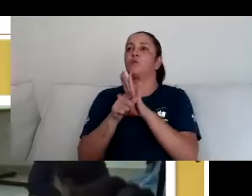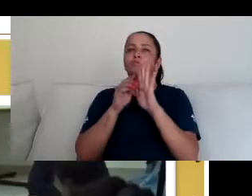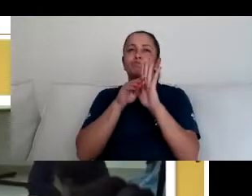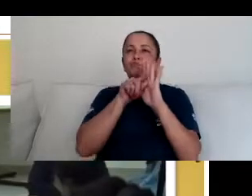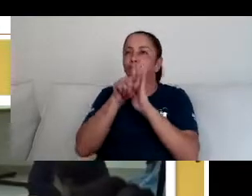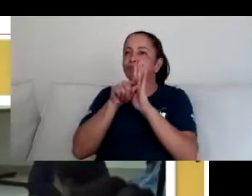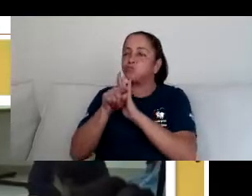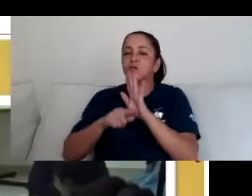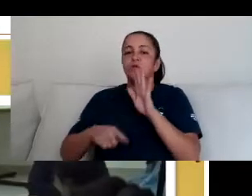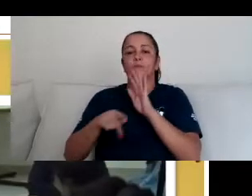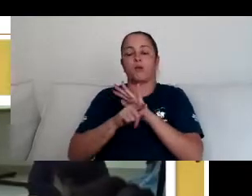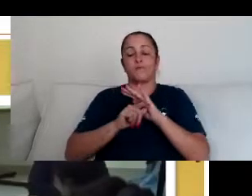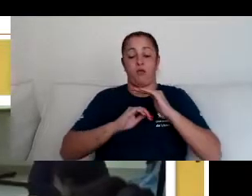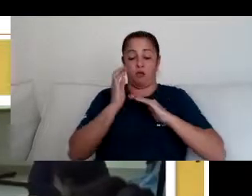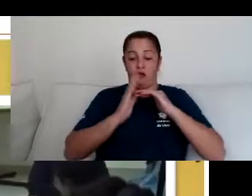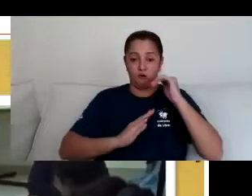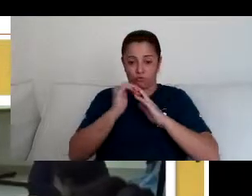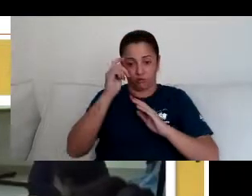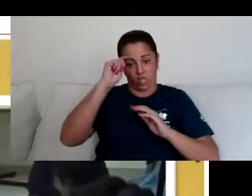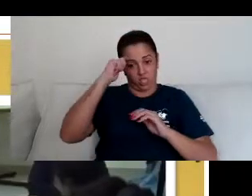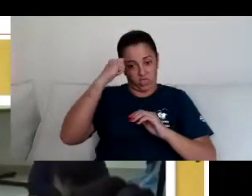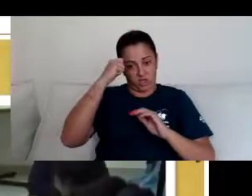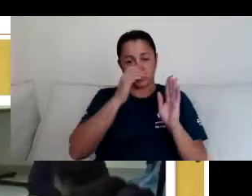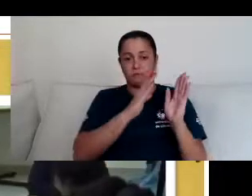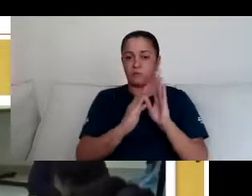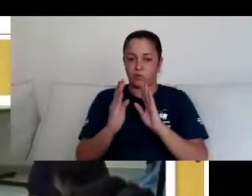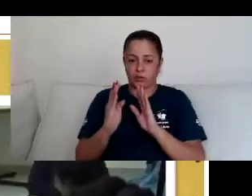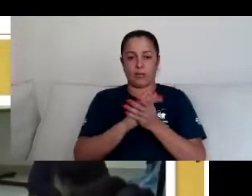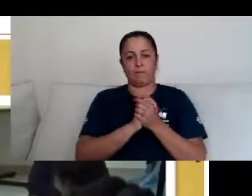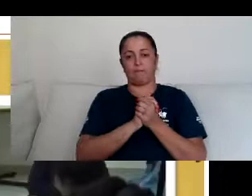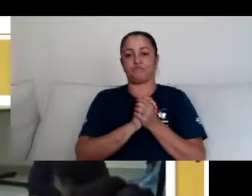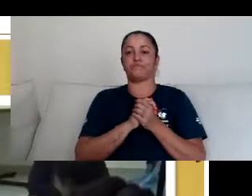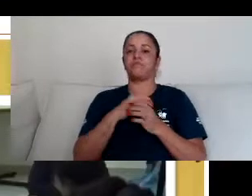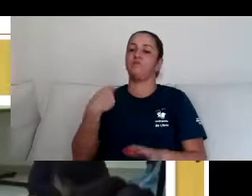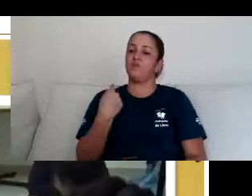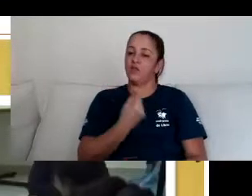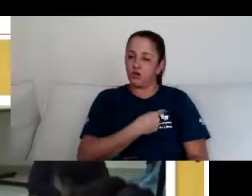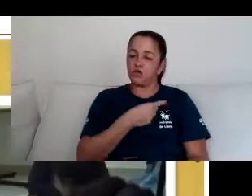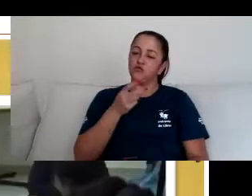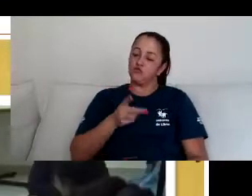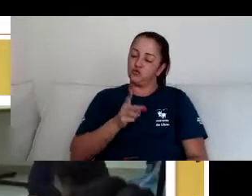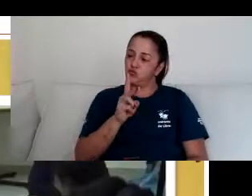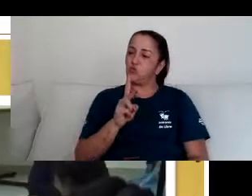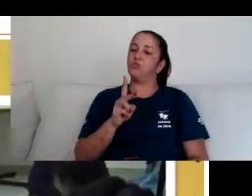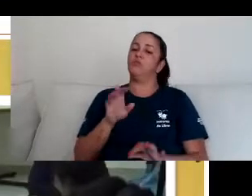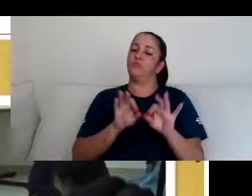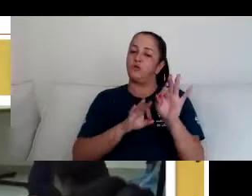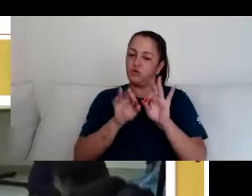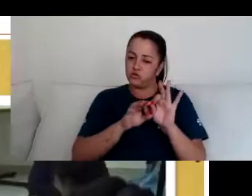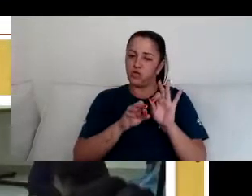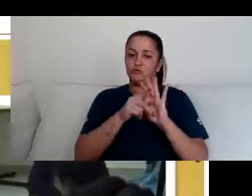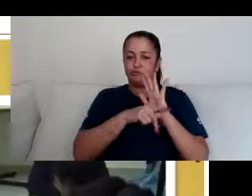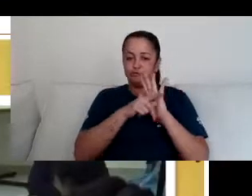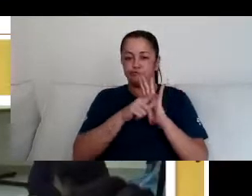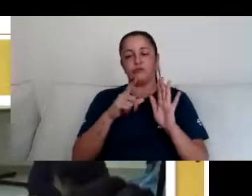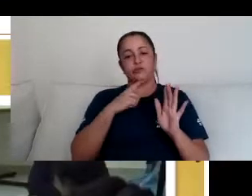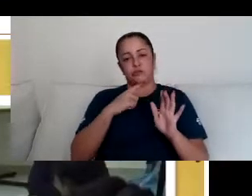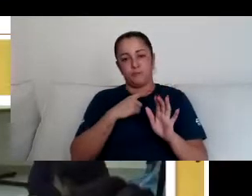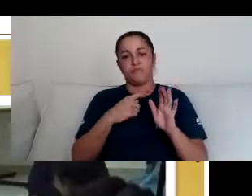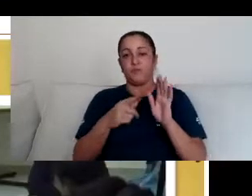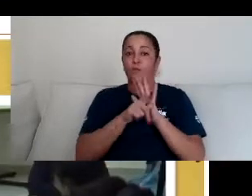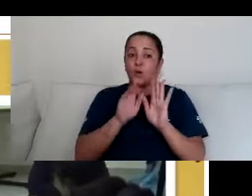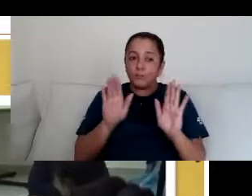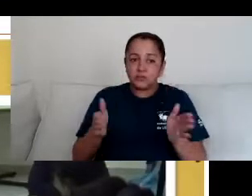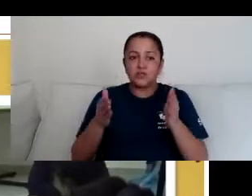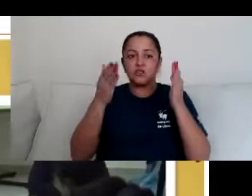bibliotecas. Então, foi aí que decidimos dar continuidade ao projeto, realizando ações de incentivo à leitura de